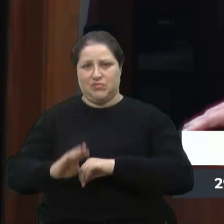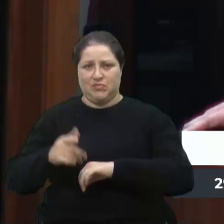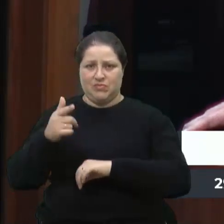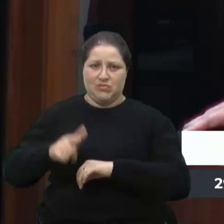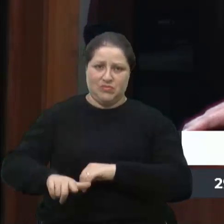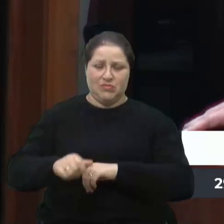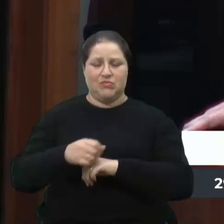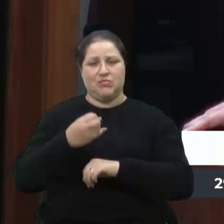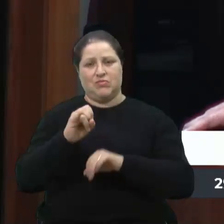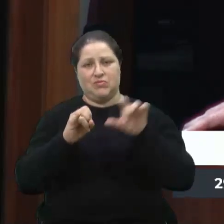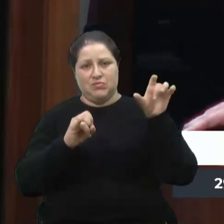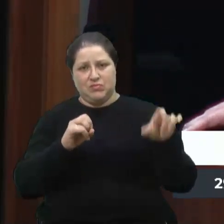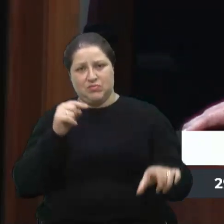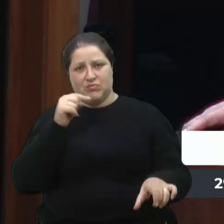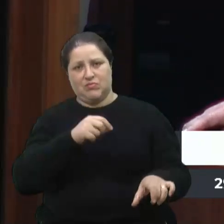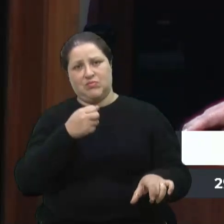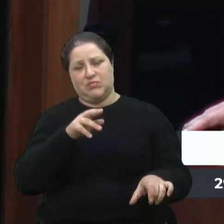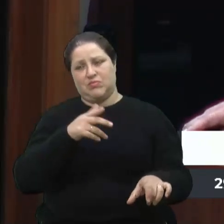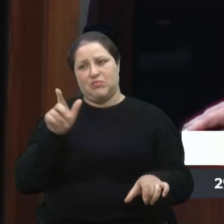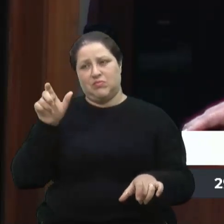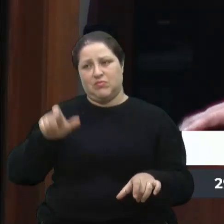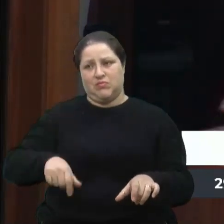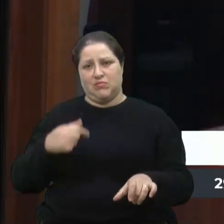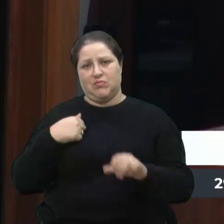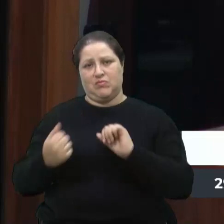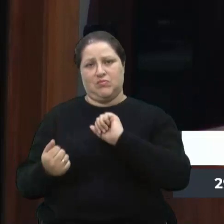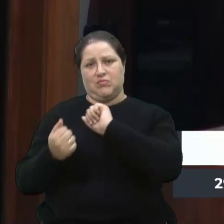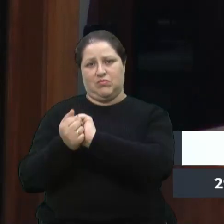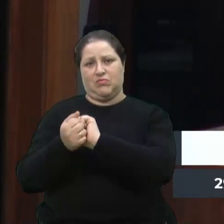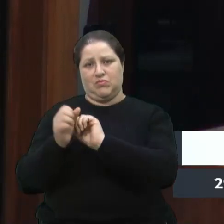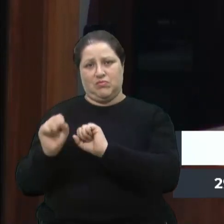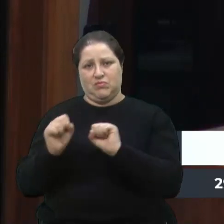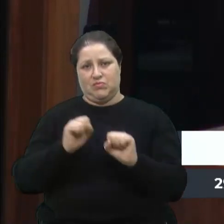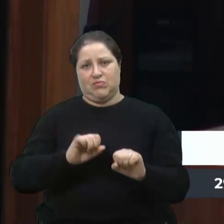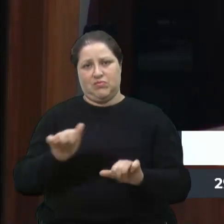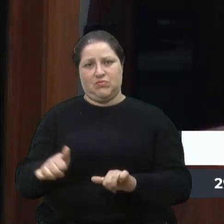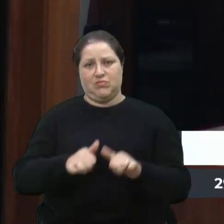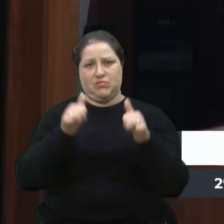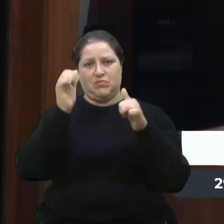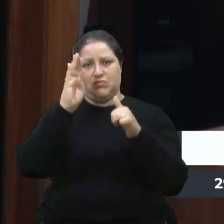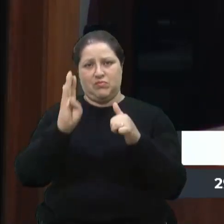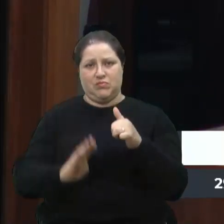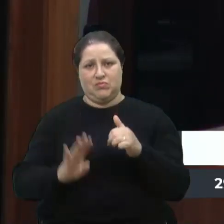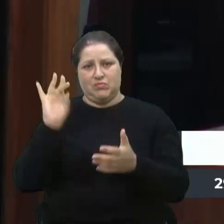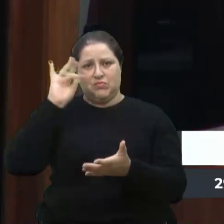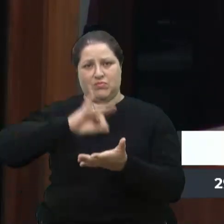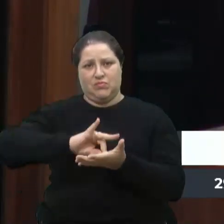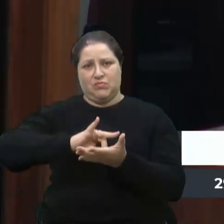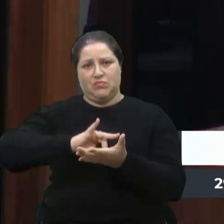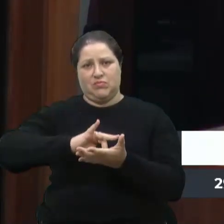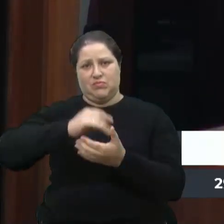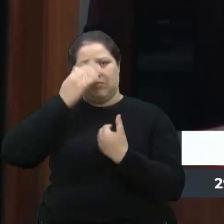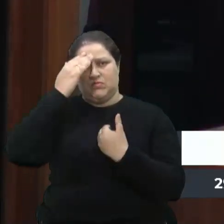se for a pessoa que for, estarei junto para a gente poder melhorar o Brasil de verdade. Muito